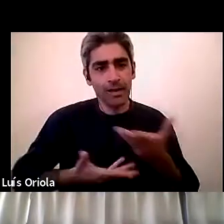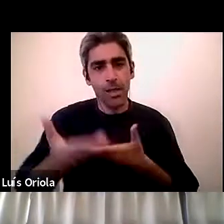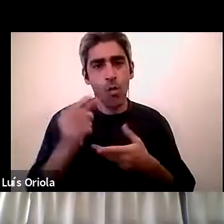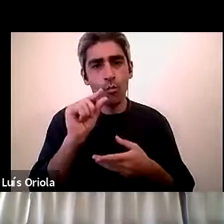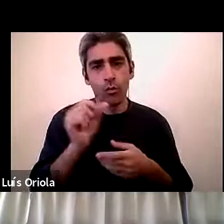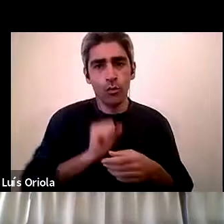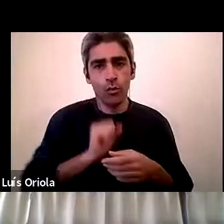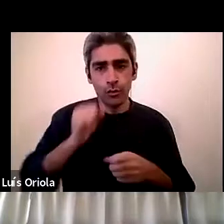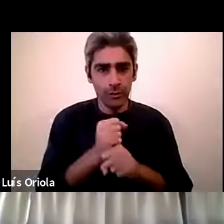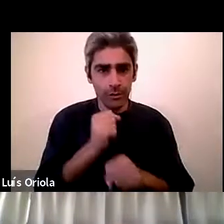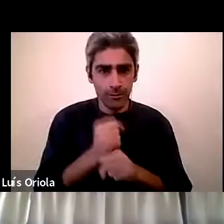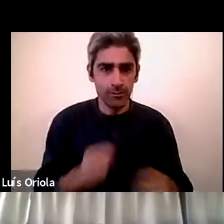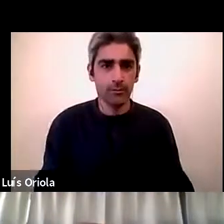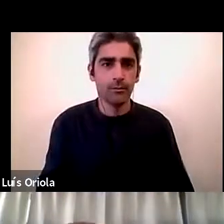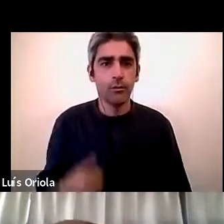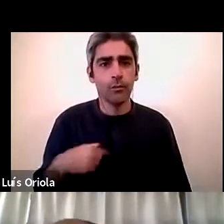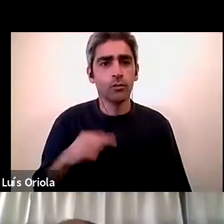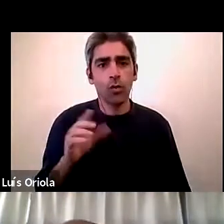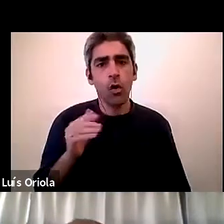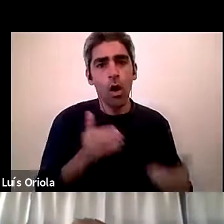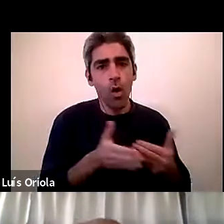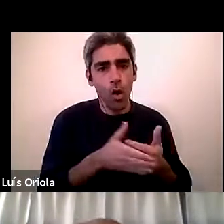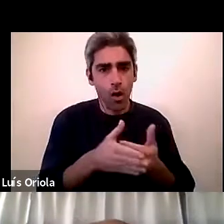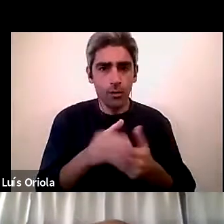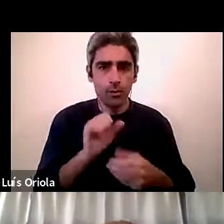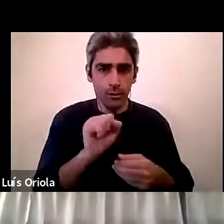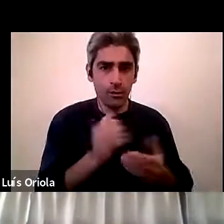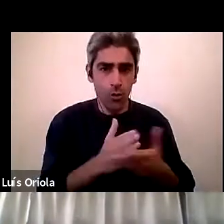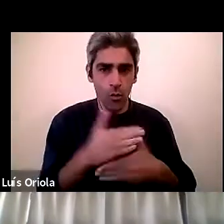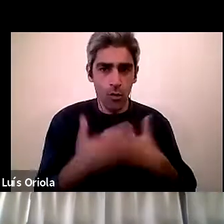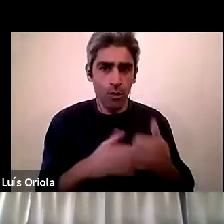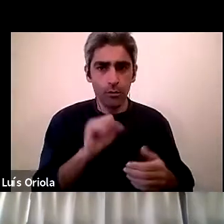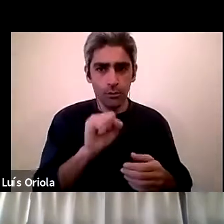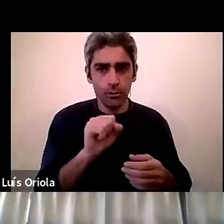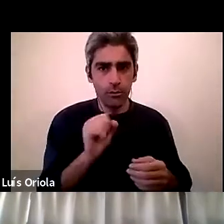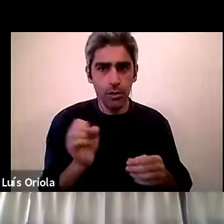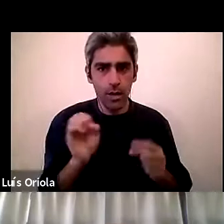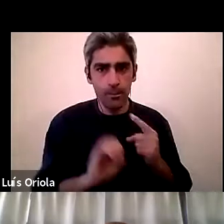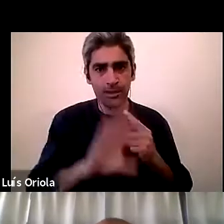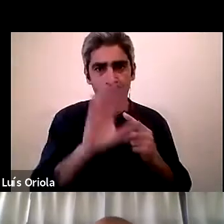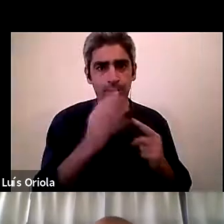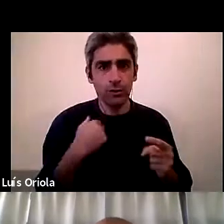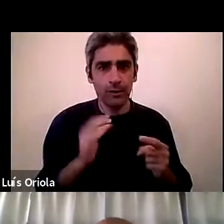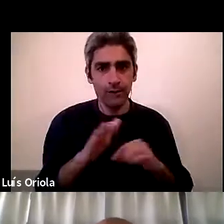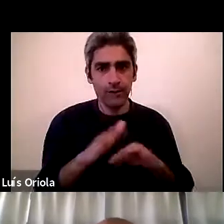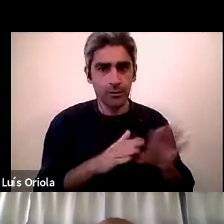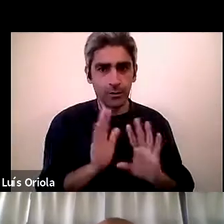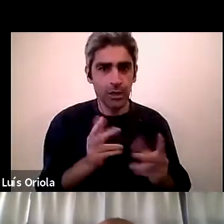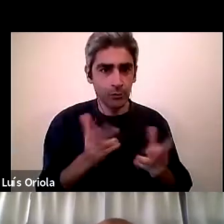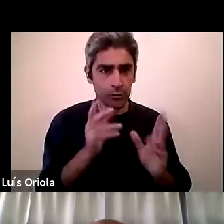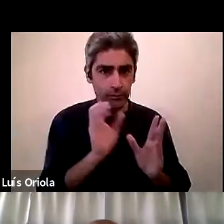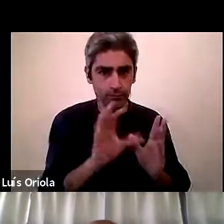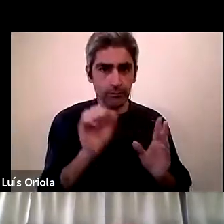do nosso trabalho. Eu vou dar sequência à apresentação do que estávamos a fazer, julgo que já estará